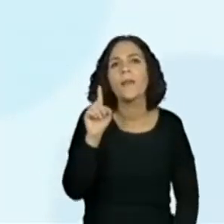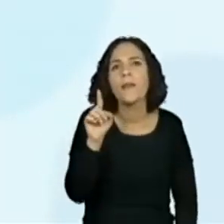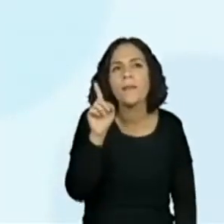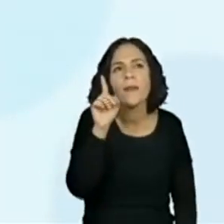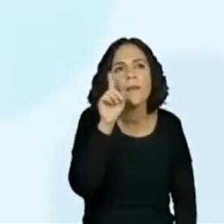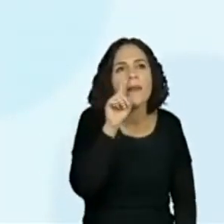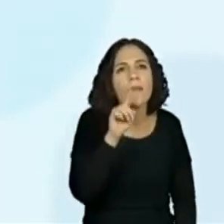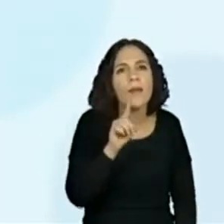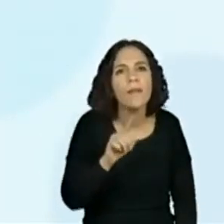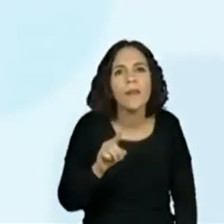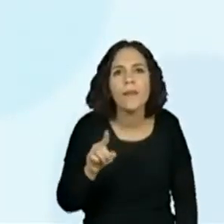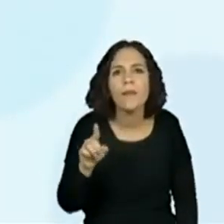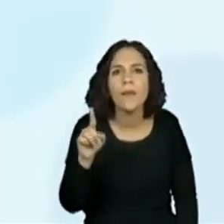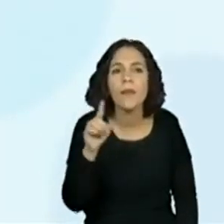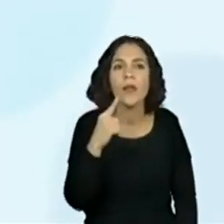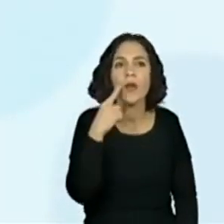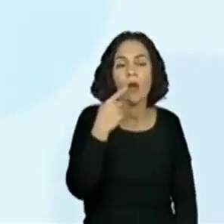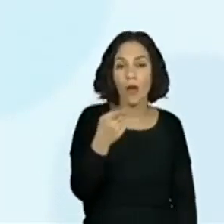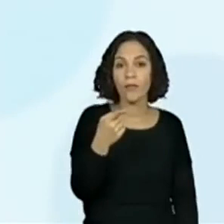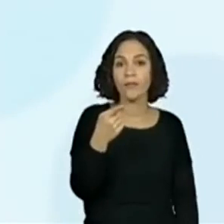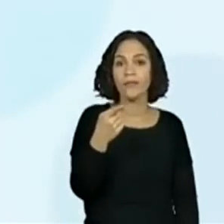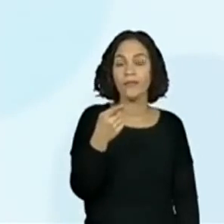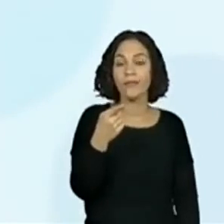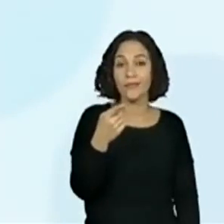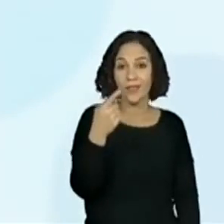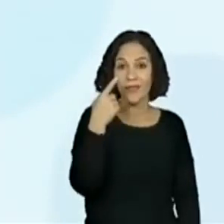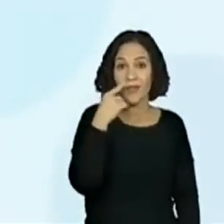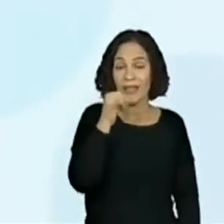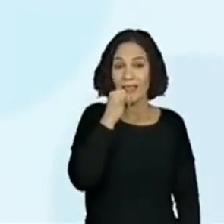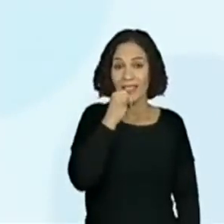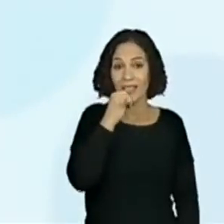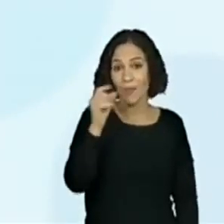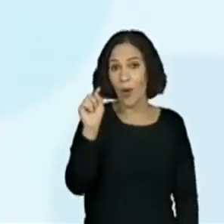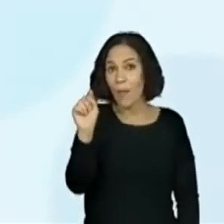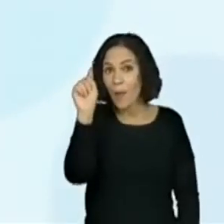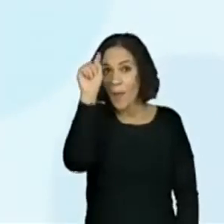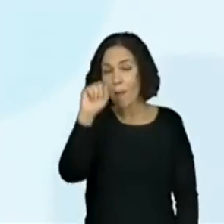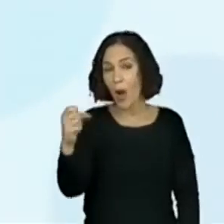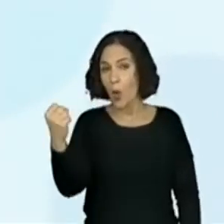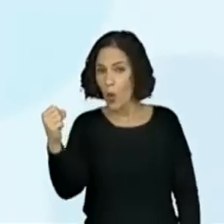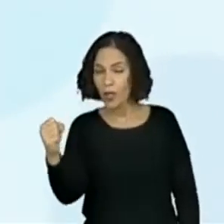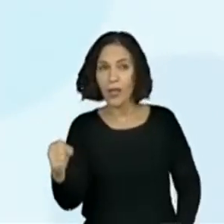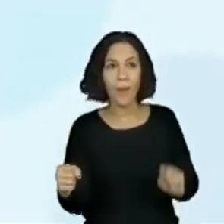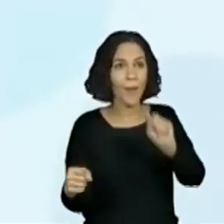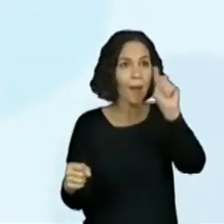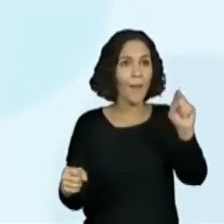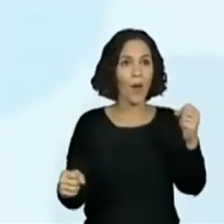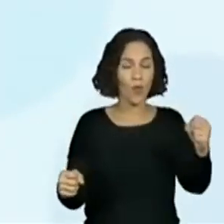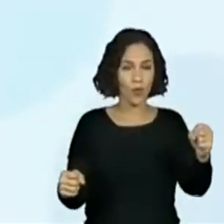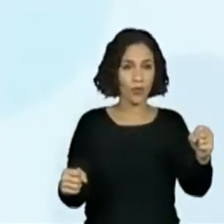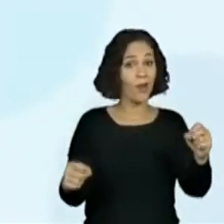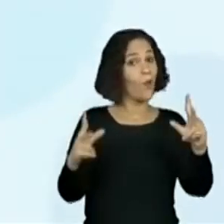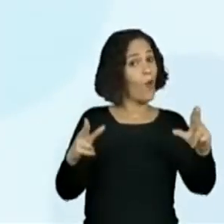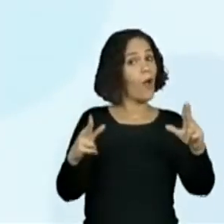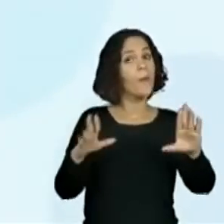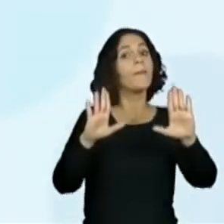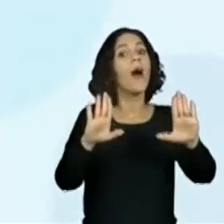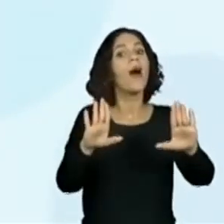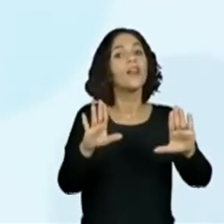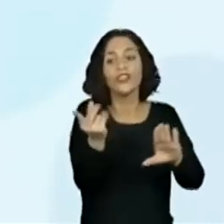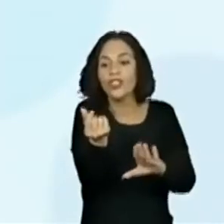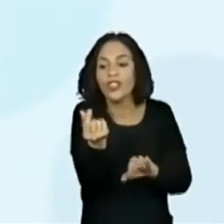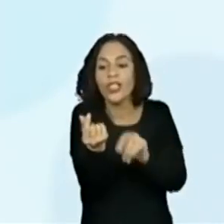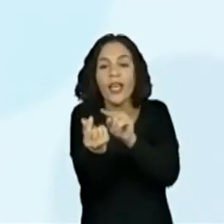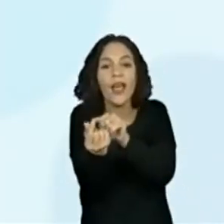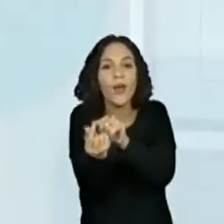notas, olhem os valores, vai contando. Ache a sua melhor estratégia. Se tiver com alguém do lado, chama aí para fazer junto. Se